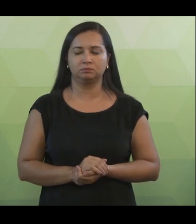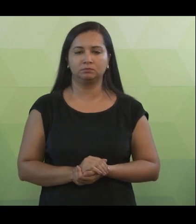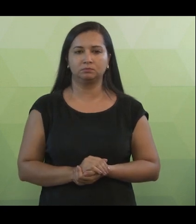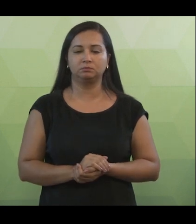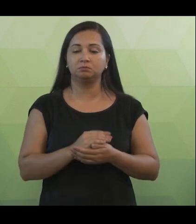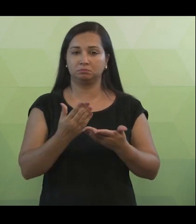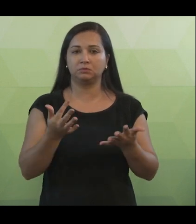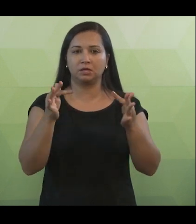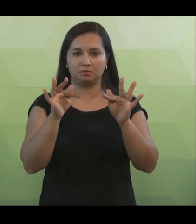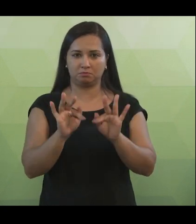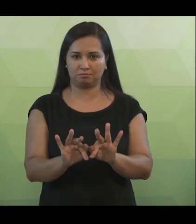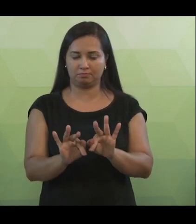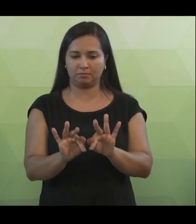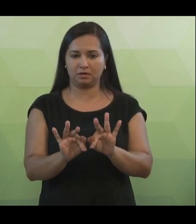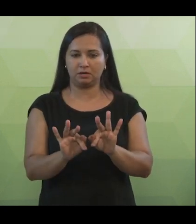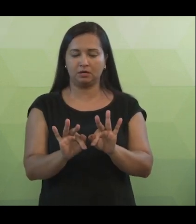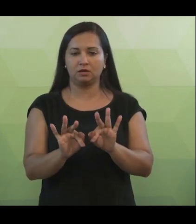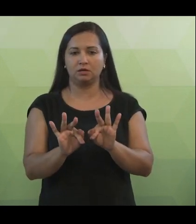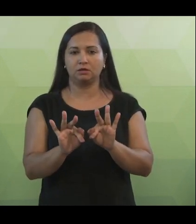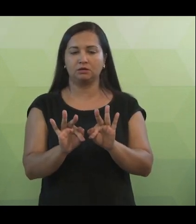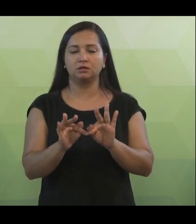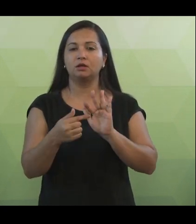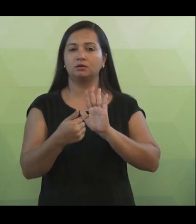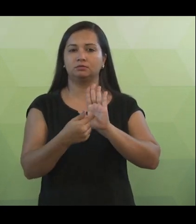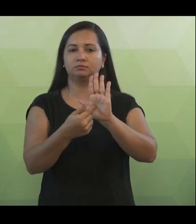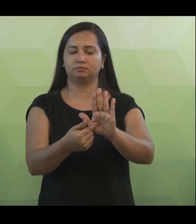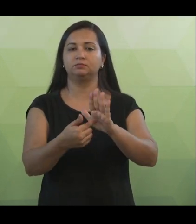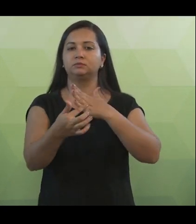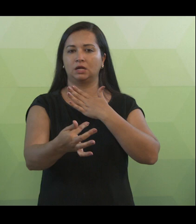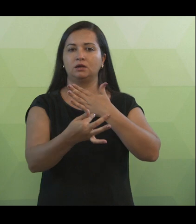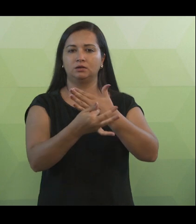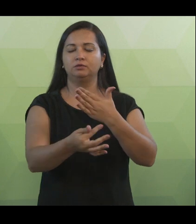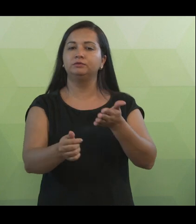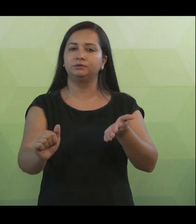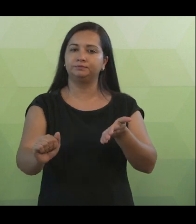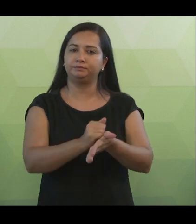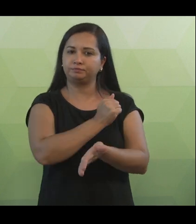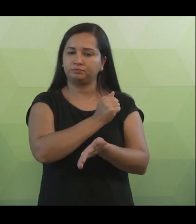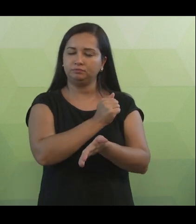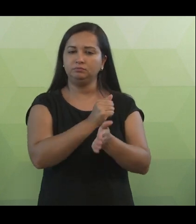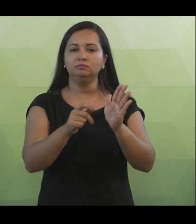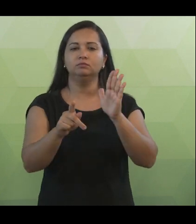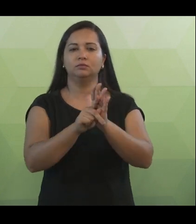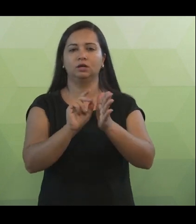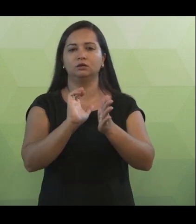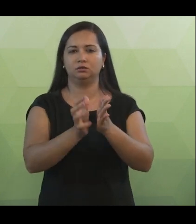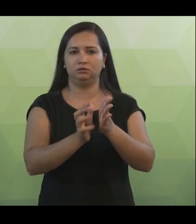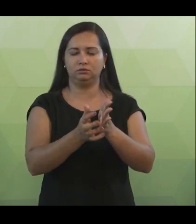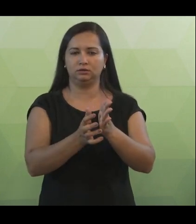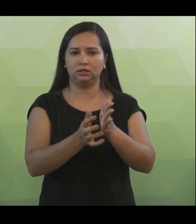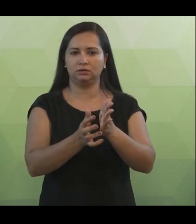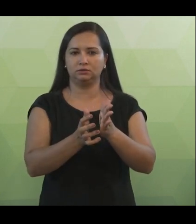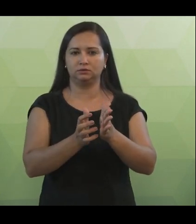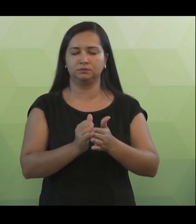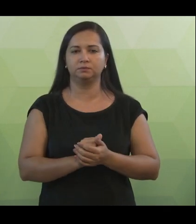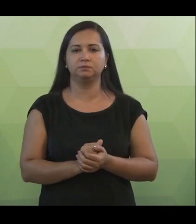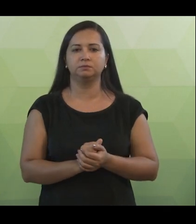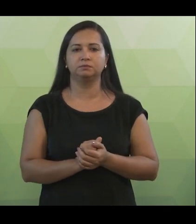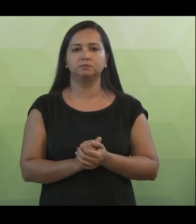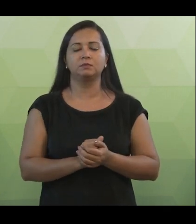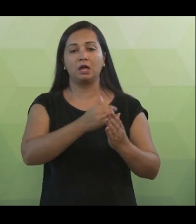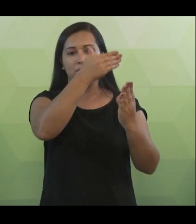Para finalizar essa etapa, vamos criar a função para excluir os dados no banco de dados. No